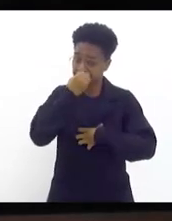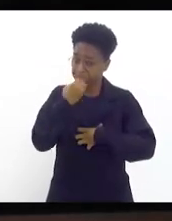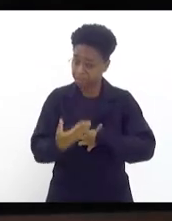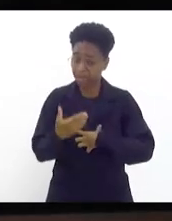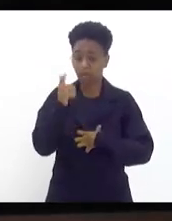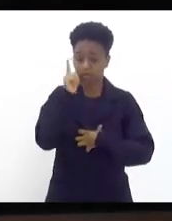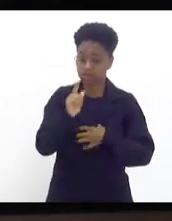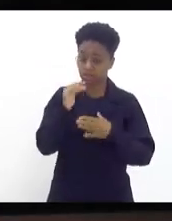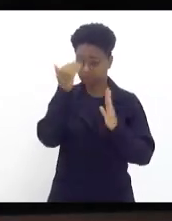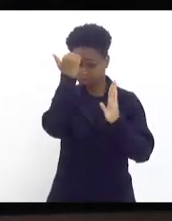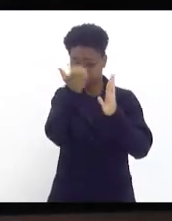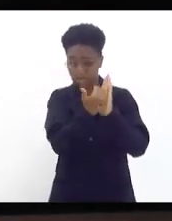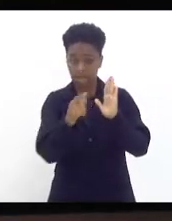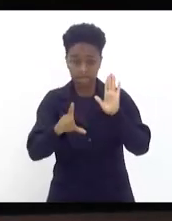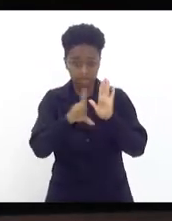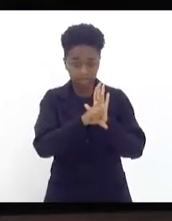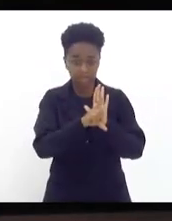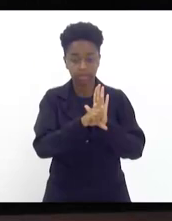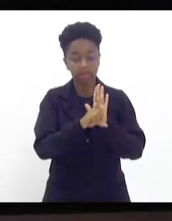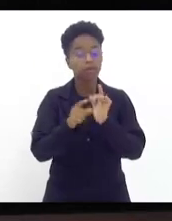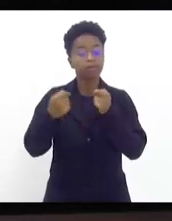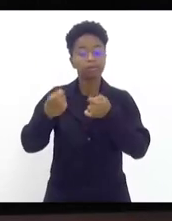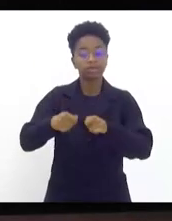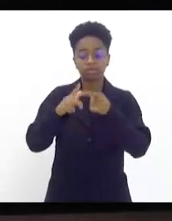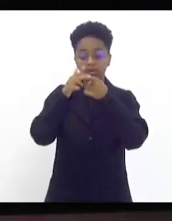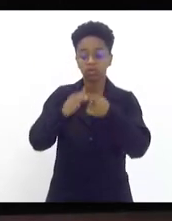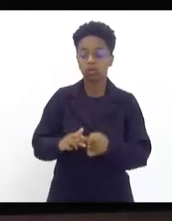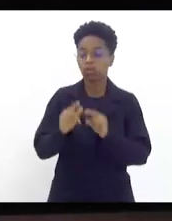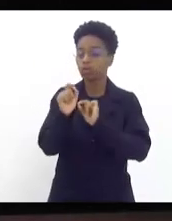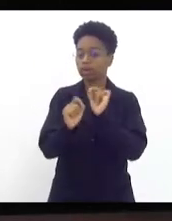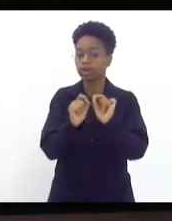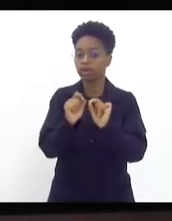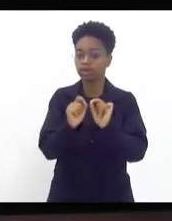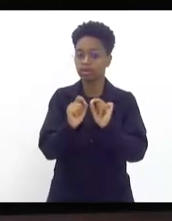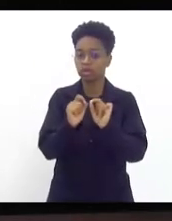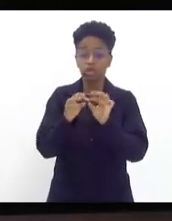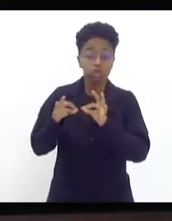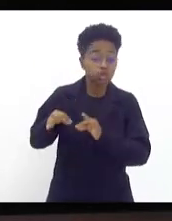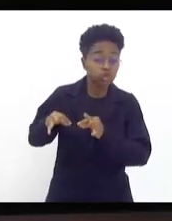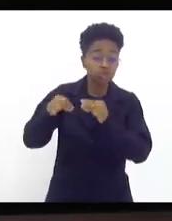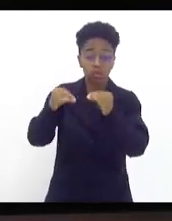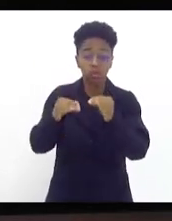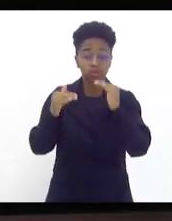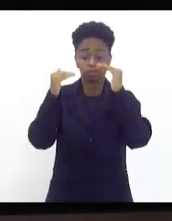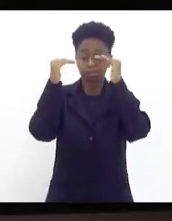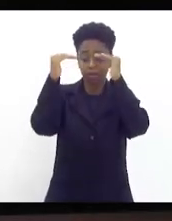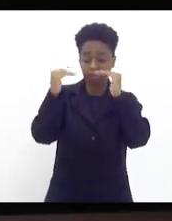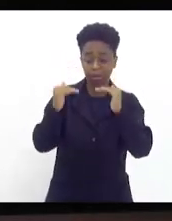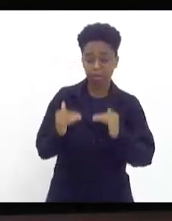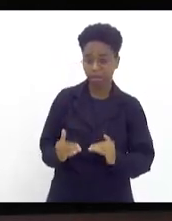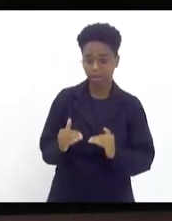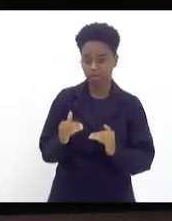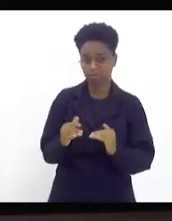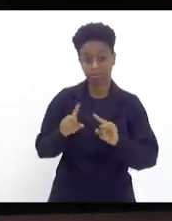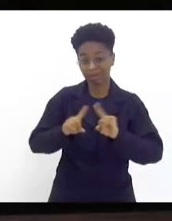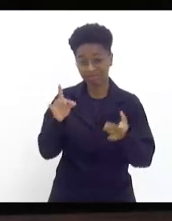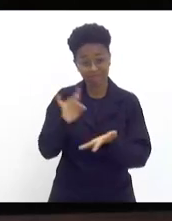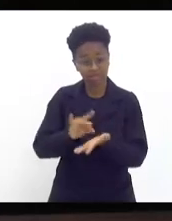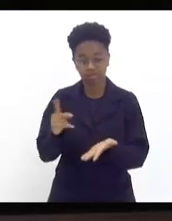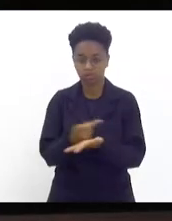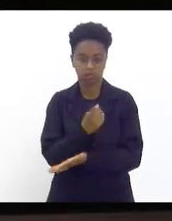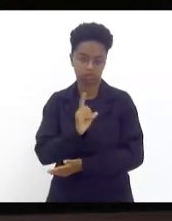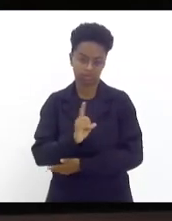para que a lei fosse cumprida esse essa esse reajuste até queria que vir em todos os níveis da carreira o que não acontece Então